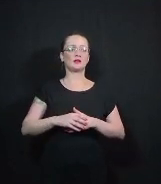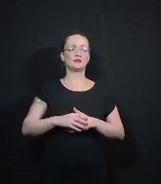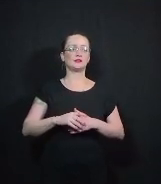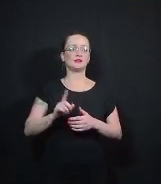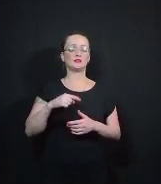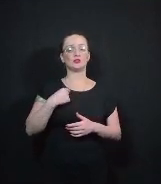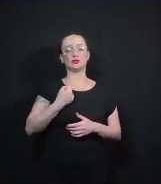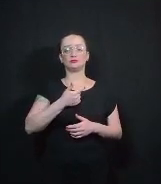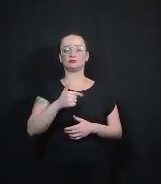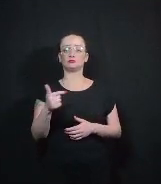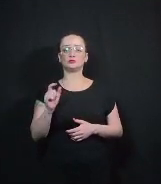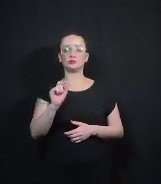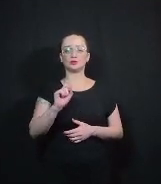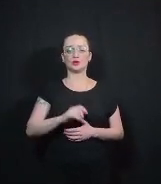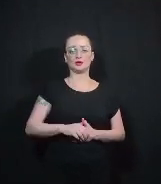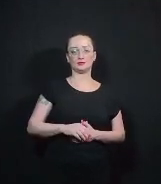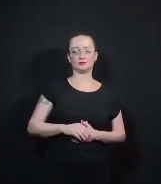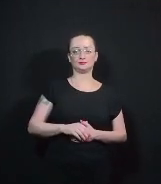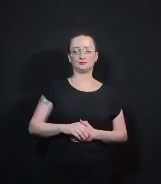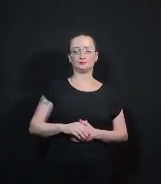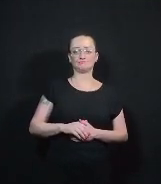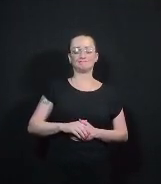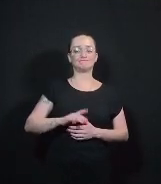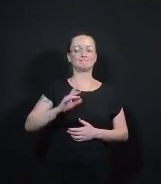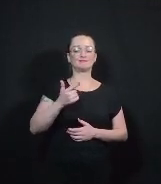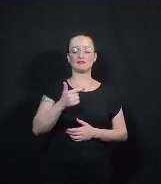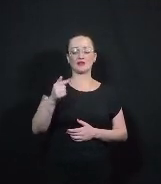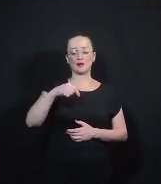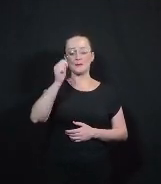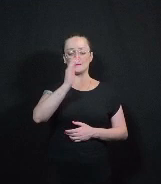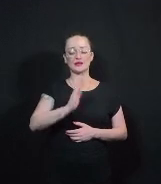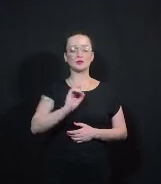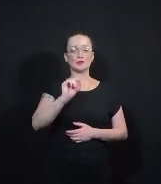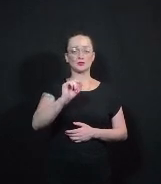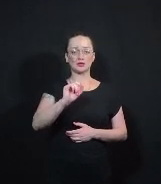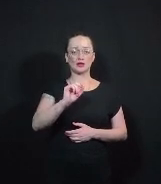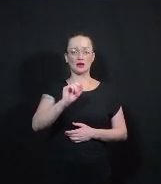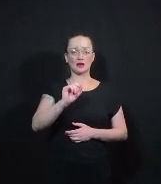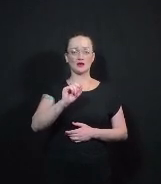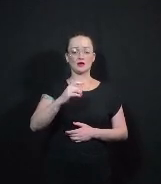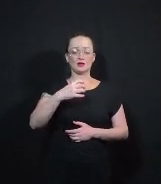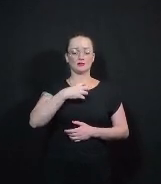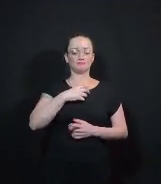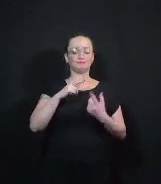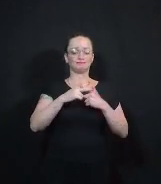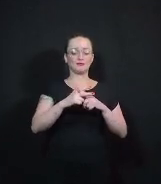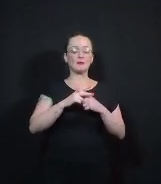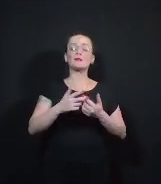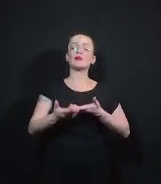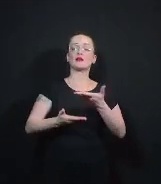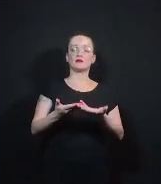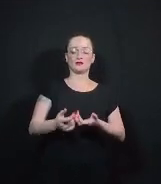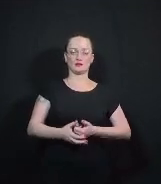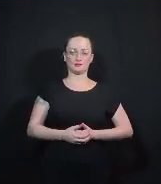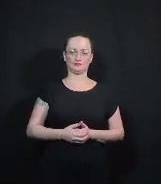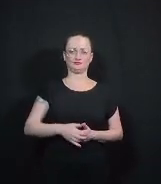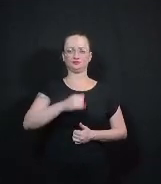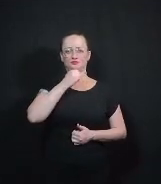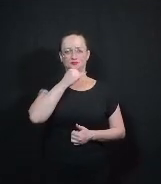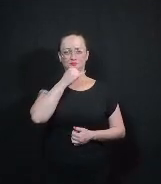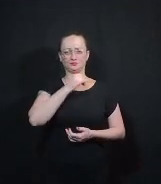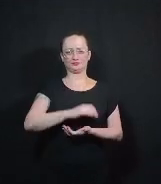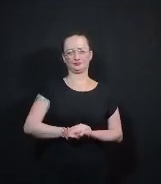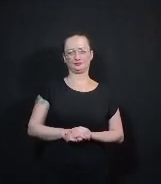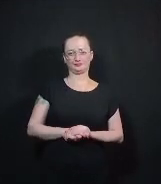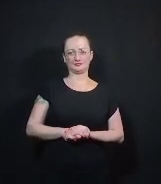gente não tem, definitivamente hoje no Brasil, armas suficientes para lidar. Por exemplo, a questão